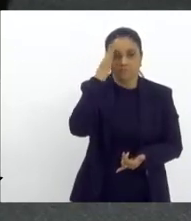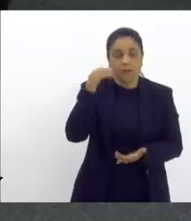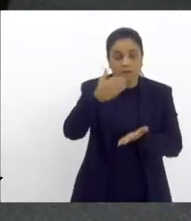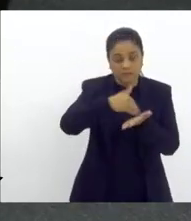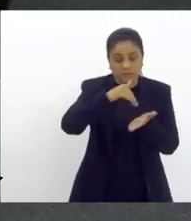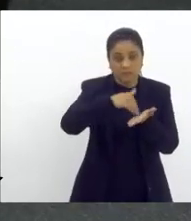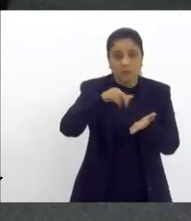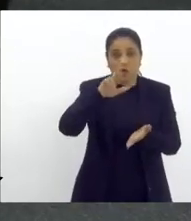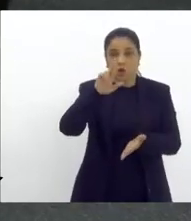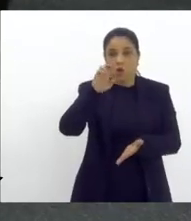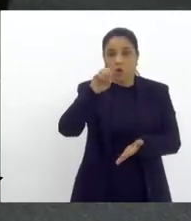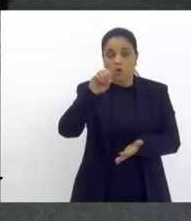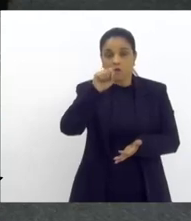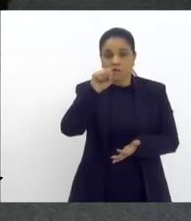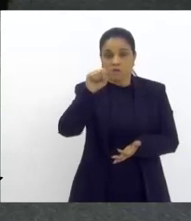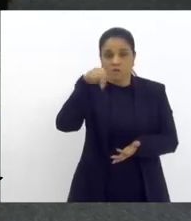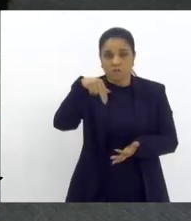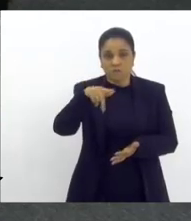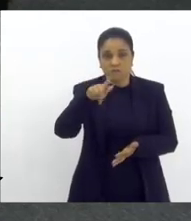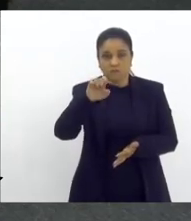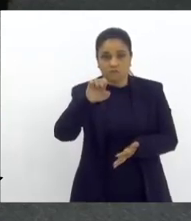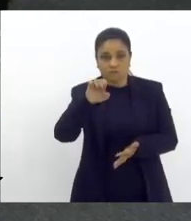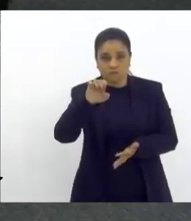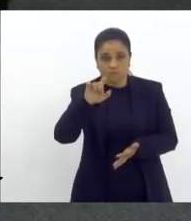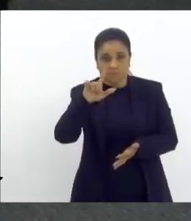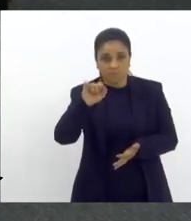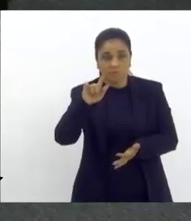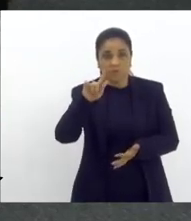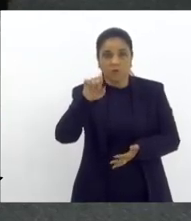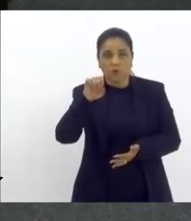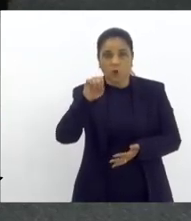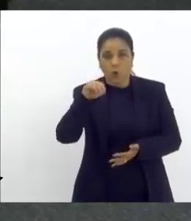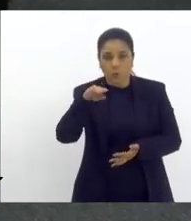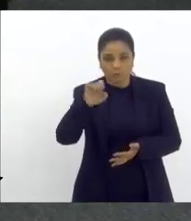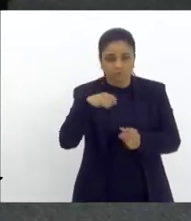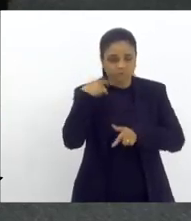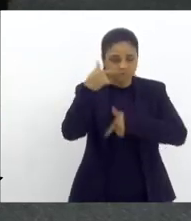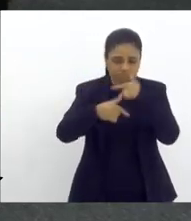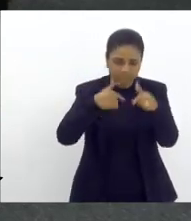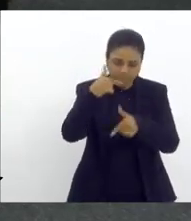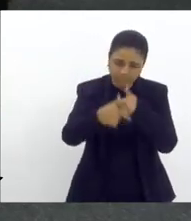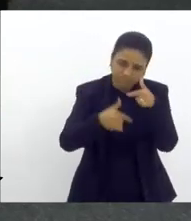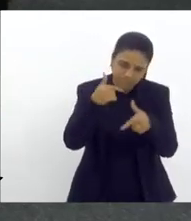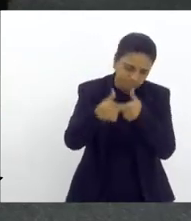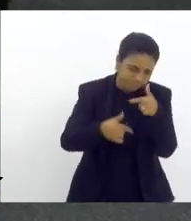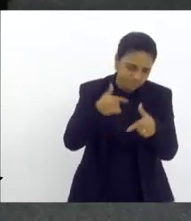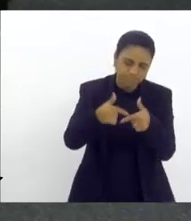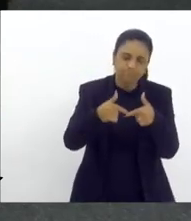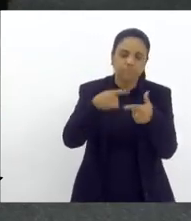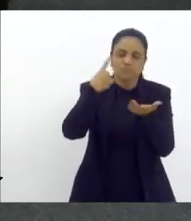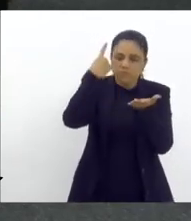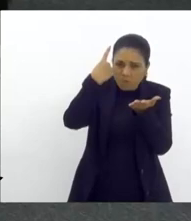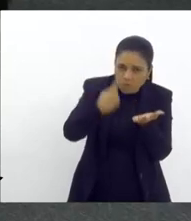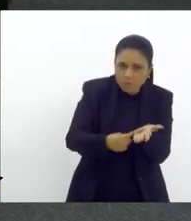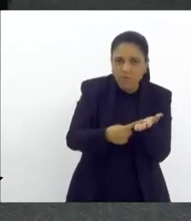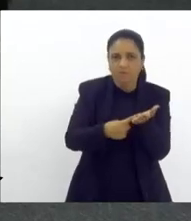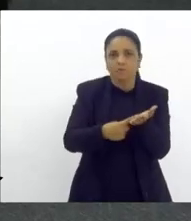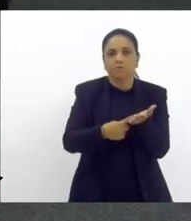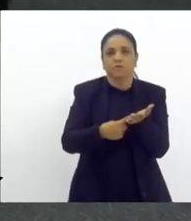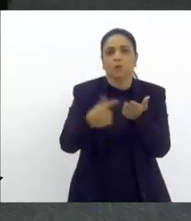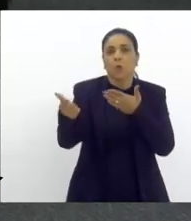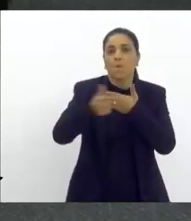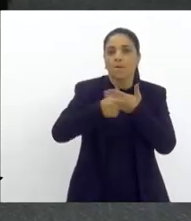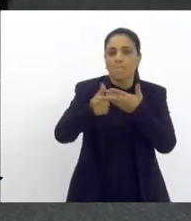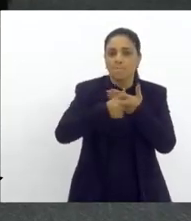secretária Rosângela Gomes Tem trabalhado incansavelmente Deputado para cumprir o papel que lhe